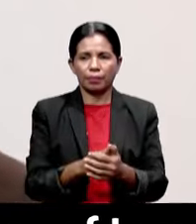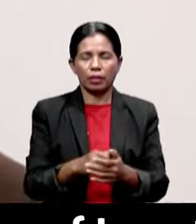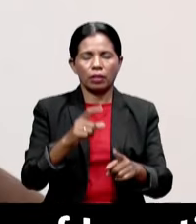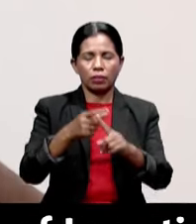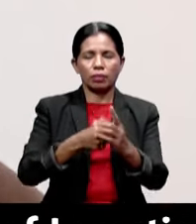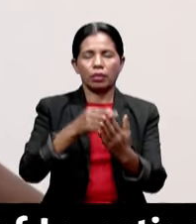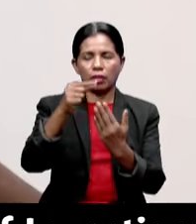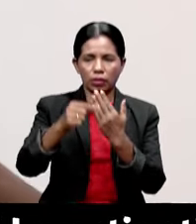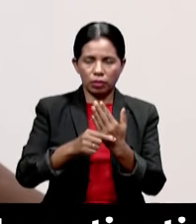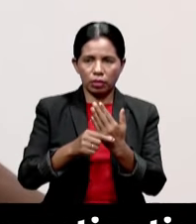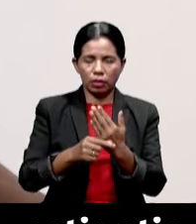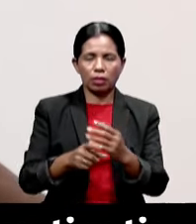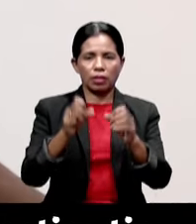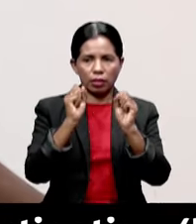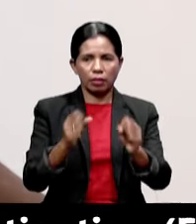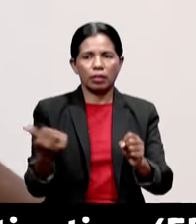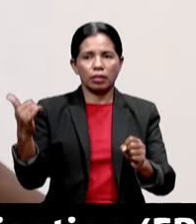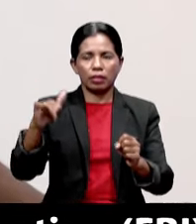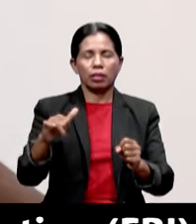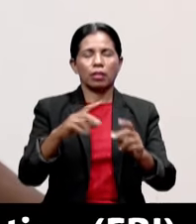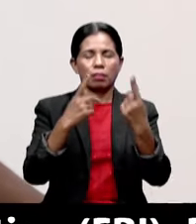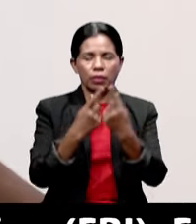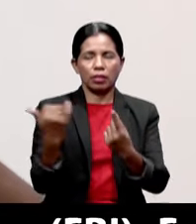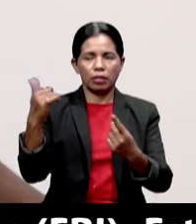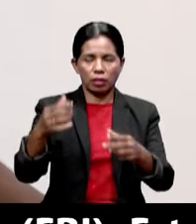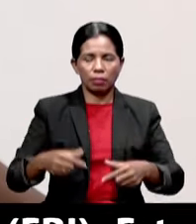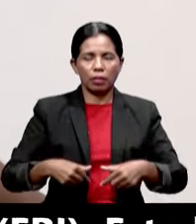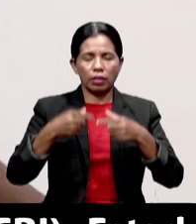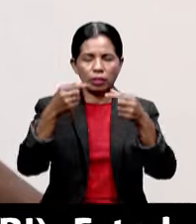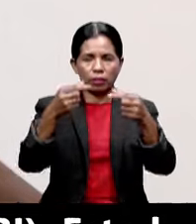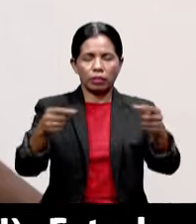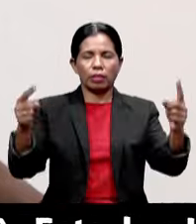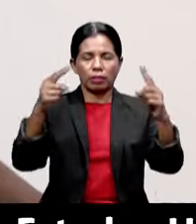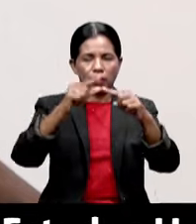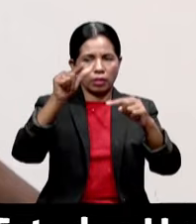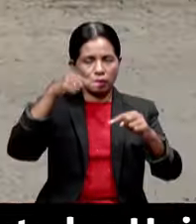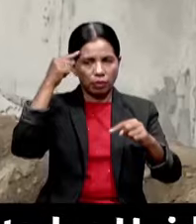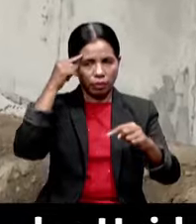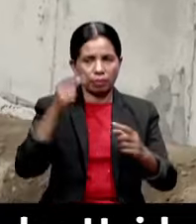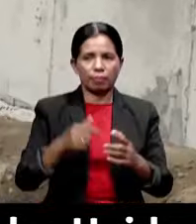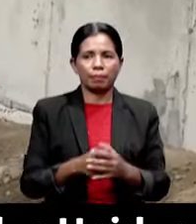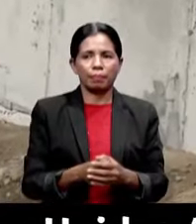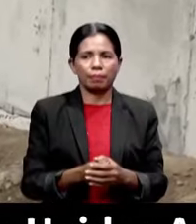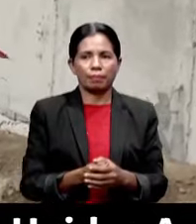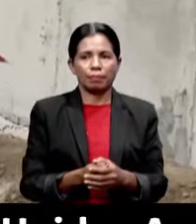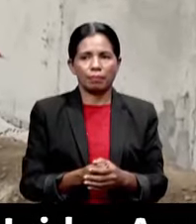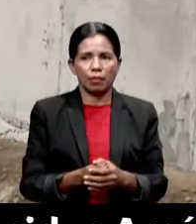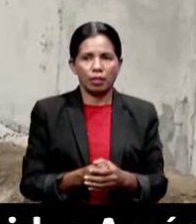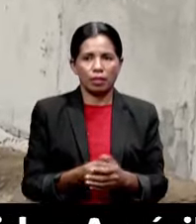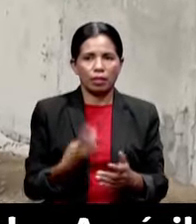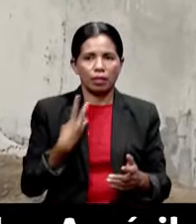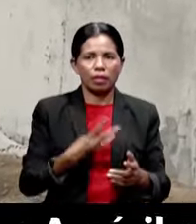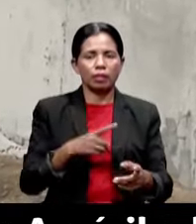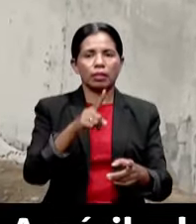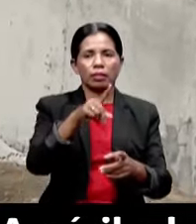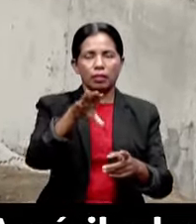nene, bele, sire kompenia sire, bele entrega ono ba parte governo nian. Garante